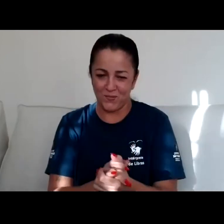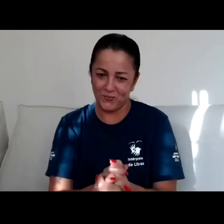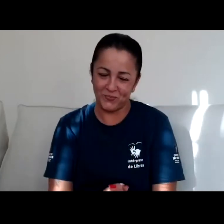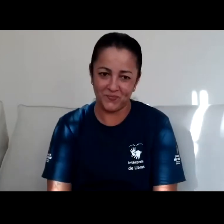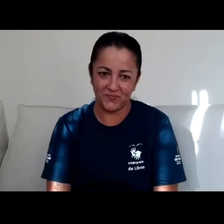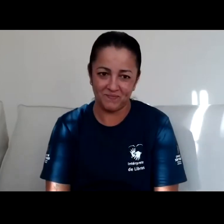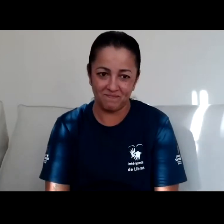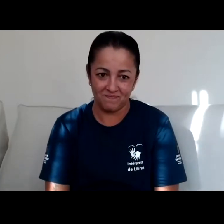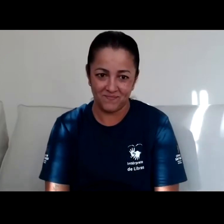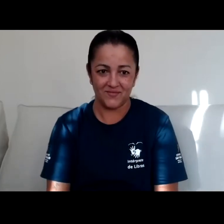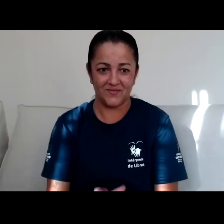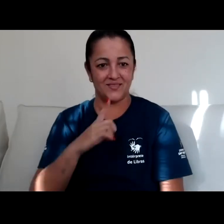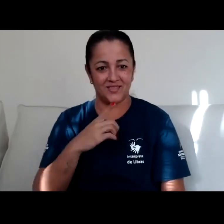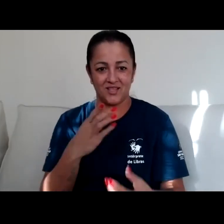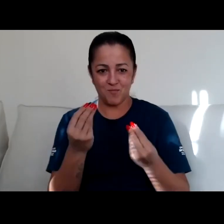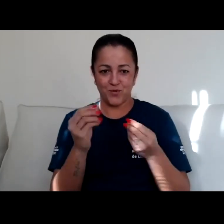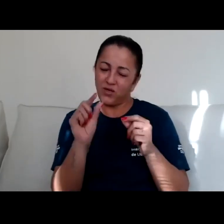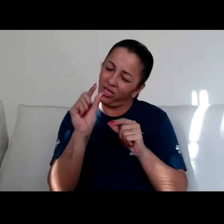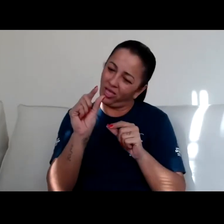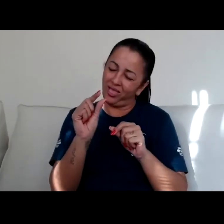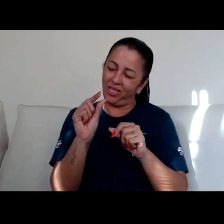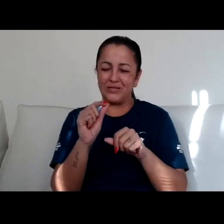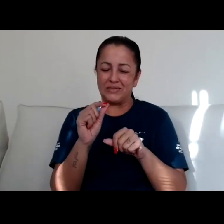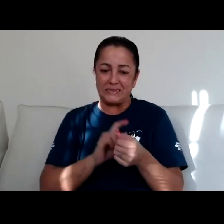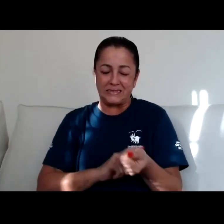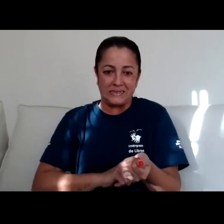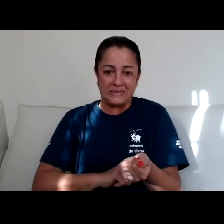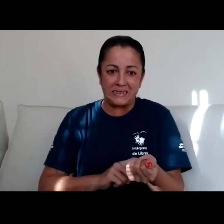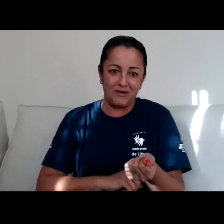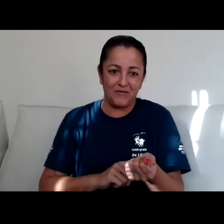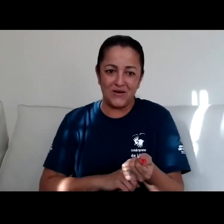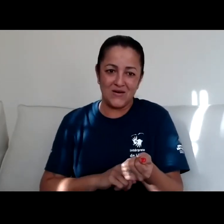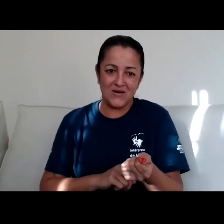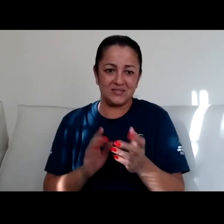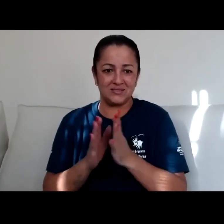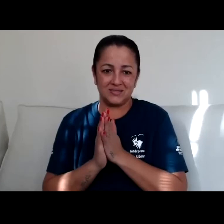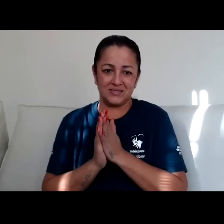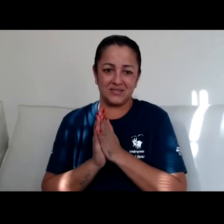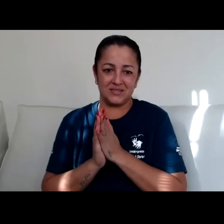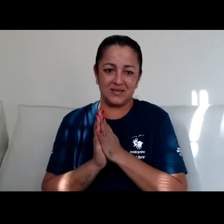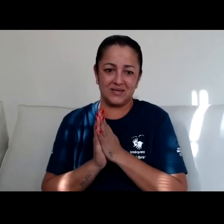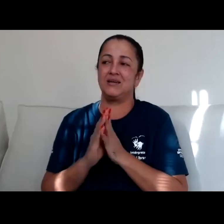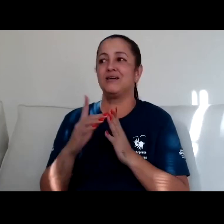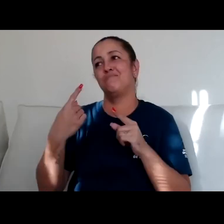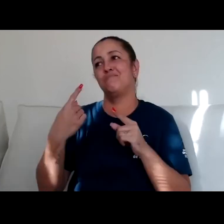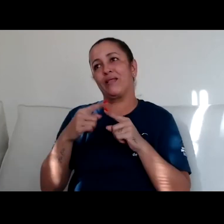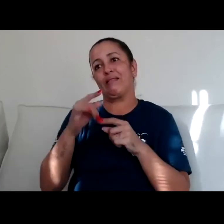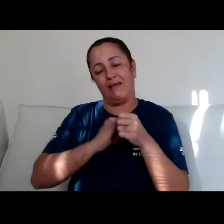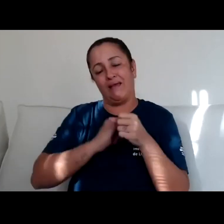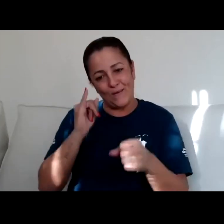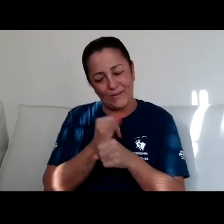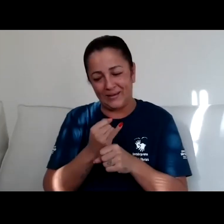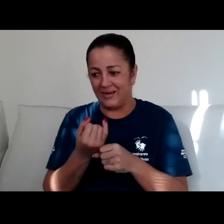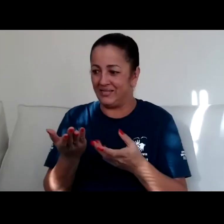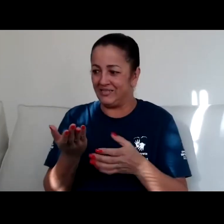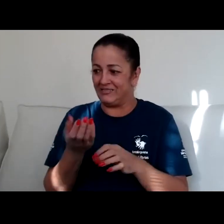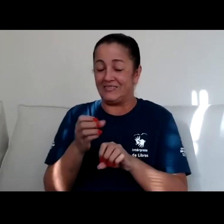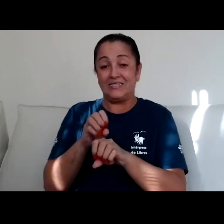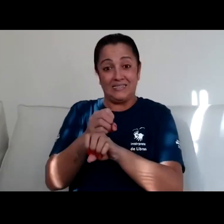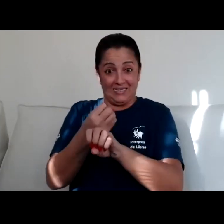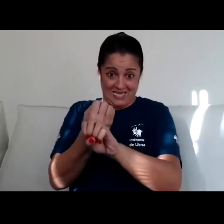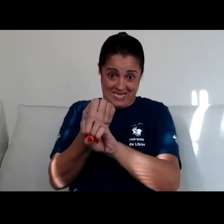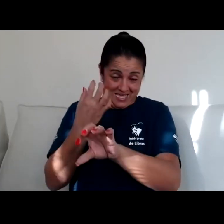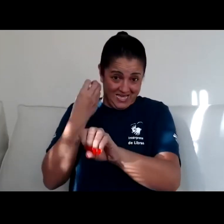Estou um pouco nervosa, mesmo estando online. O desafio para